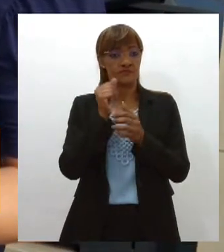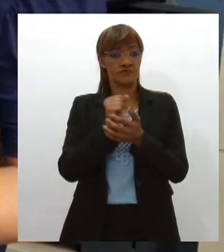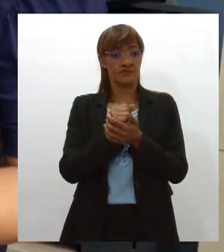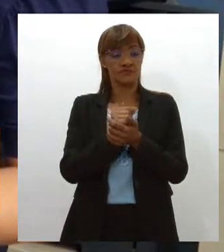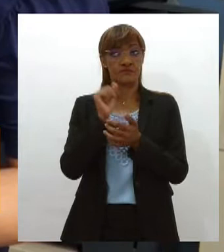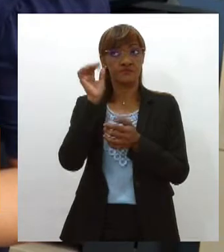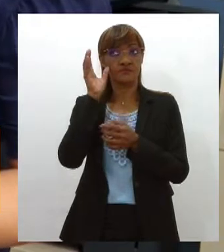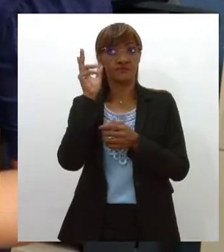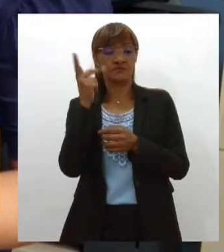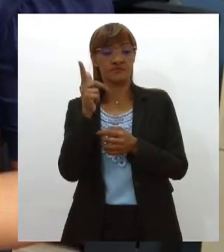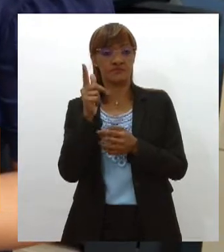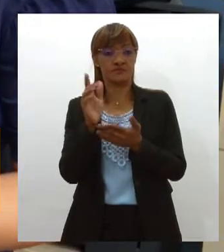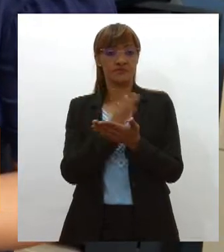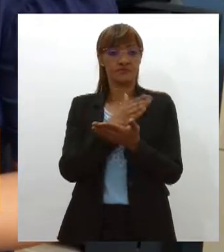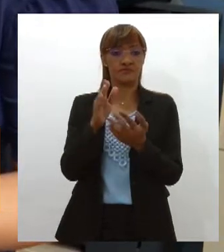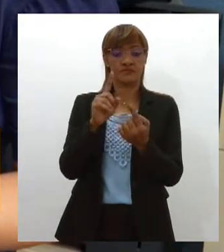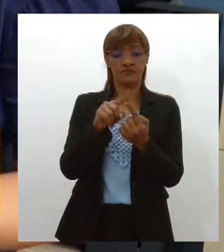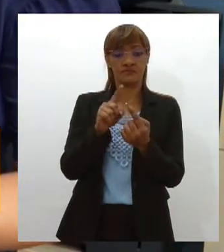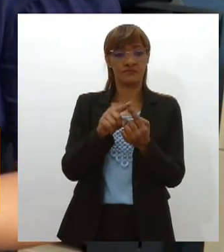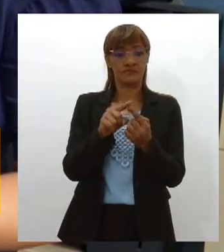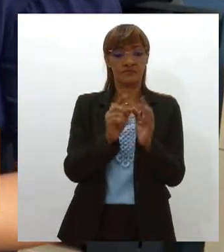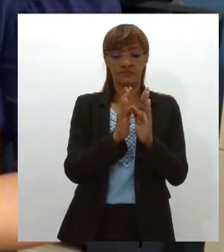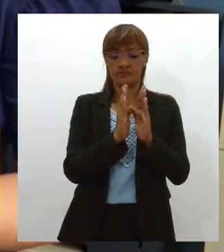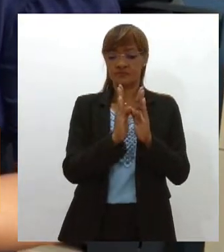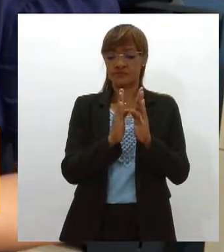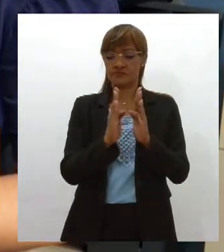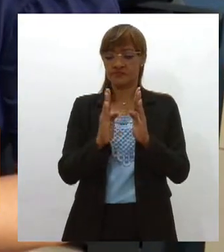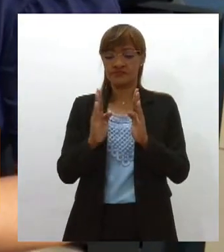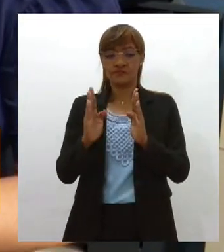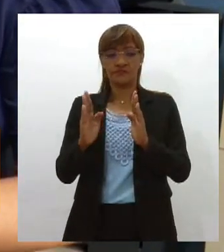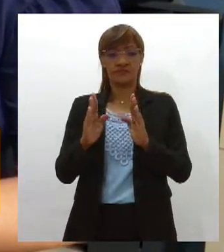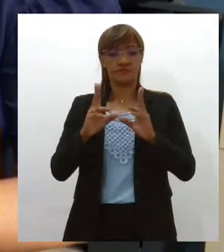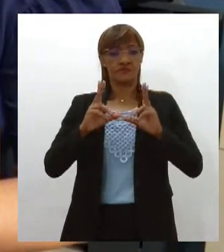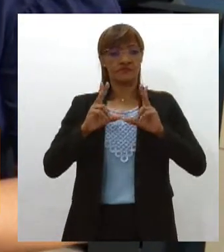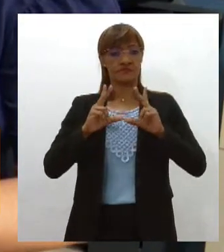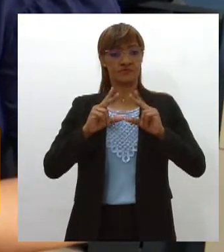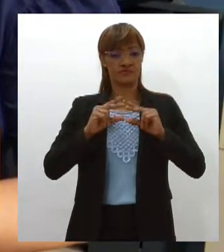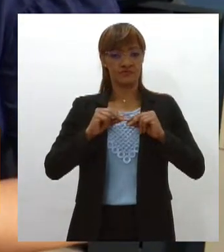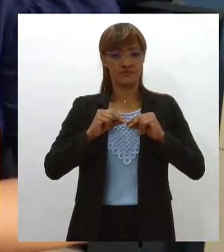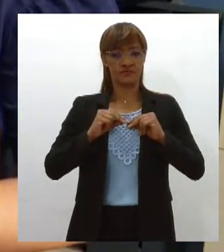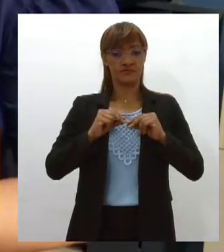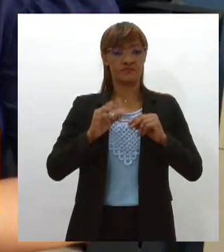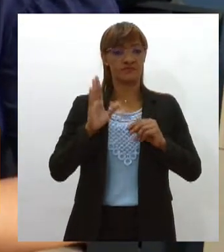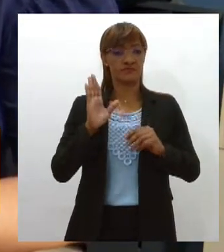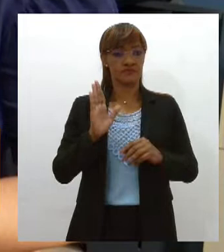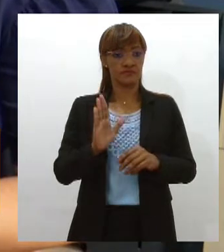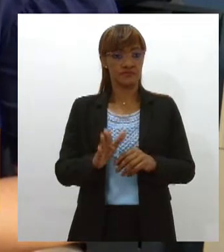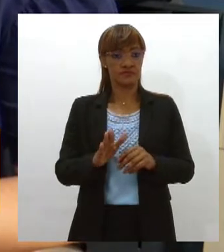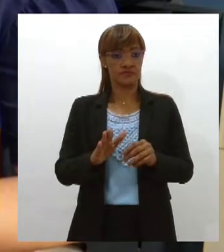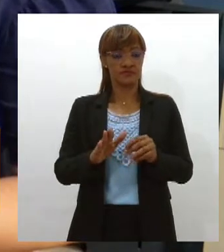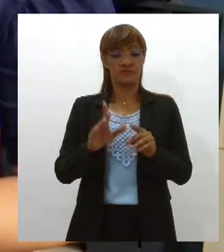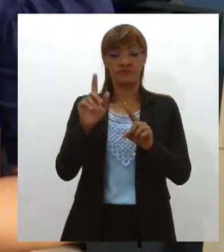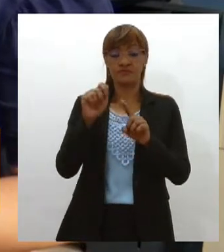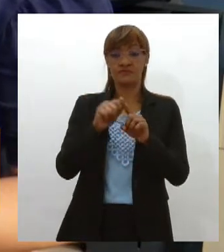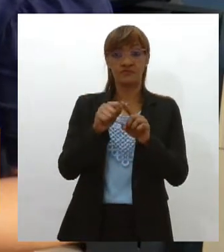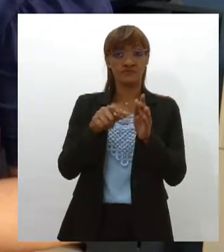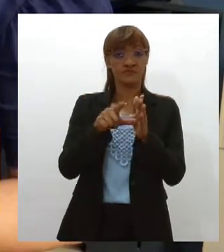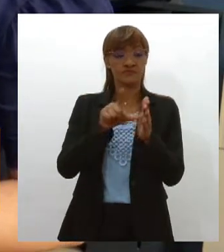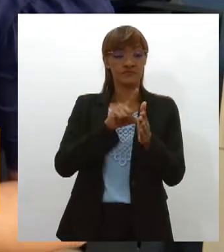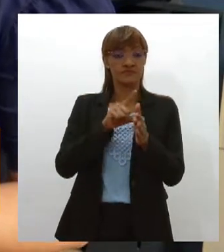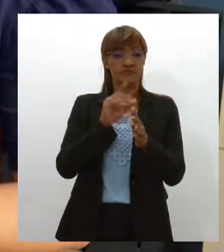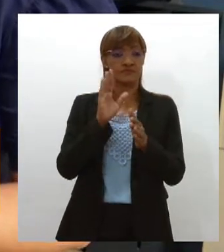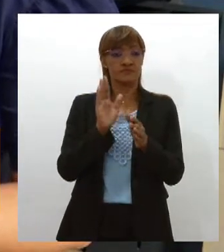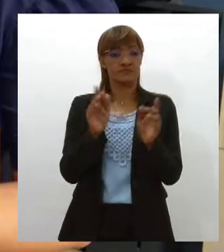câncer, ela passe por todas essas etapas e receba o diagnóstico do câncer de mama em menos de 30 dias, como preconiza